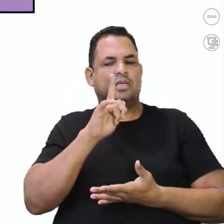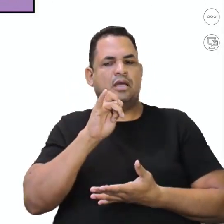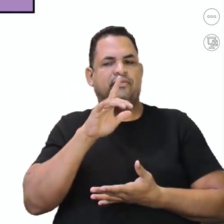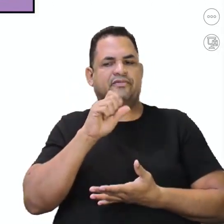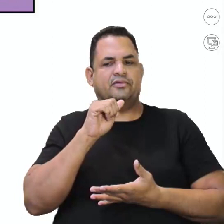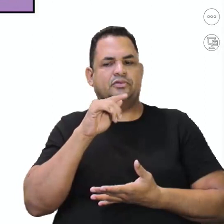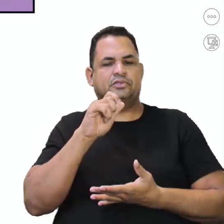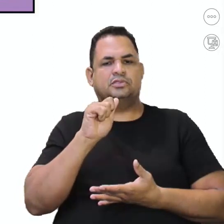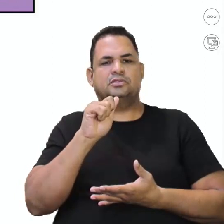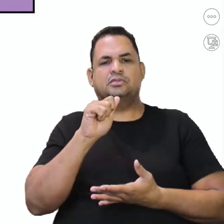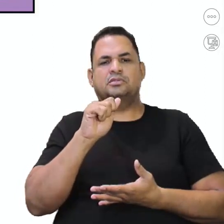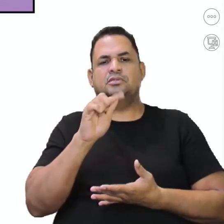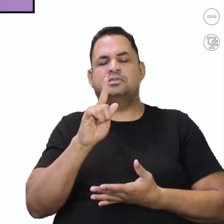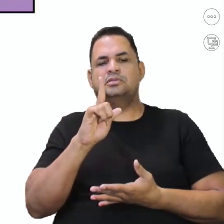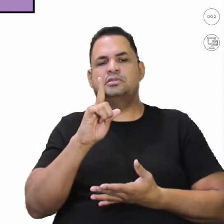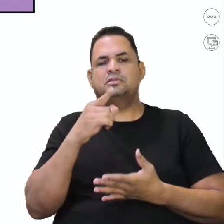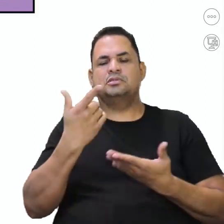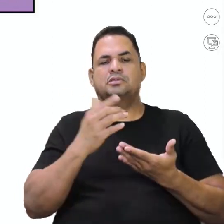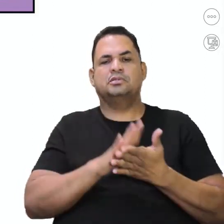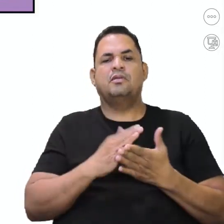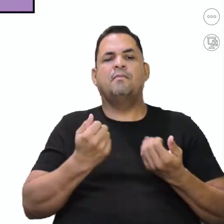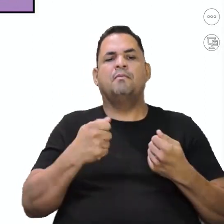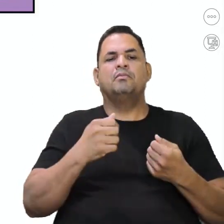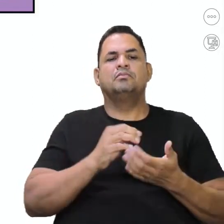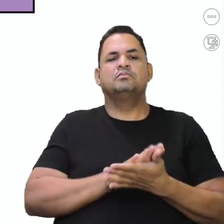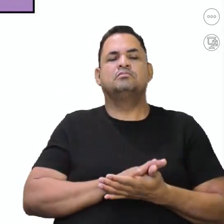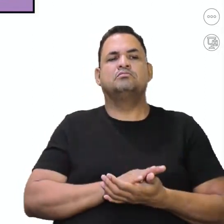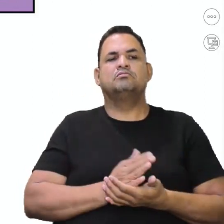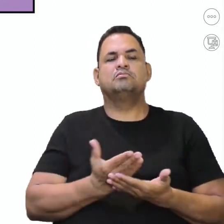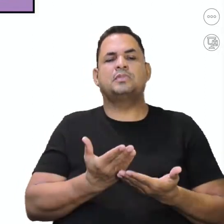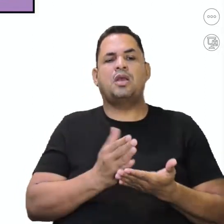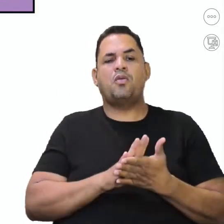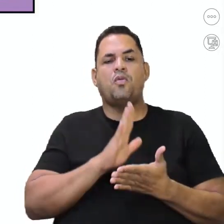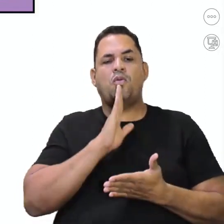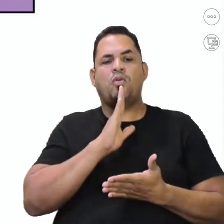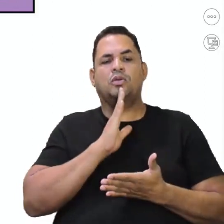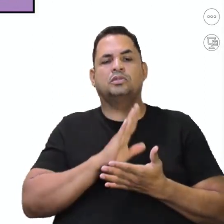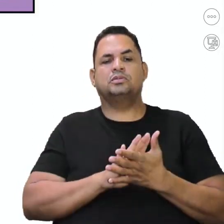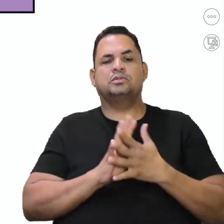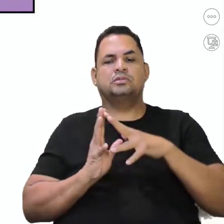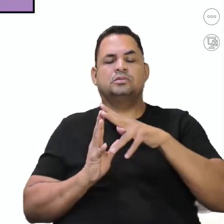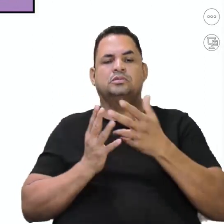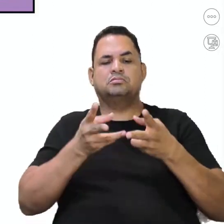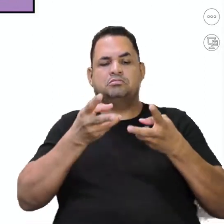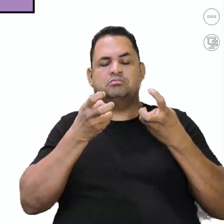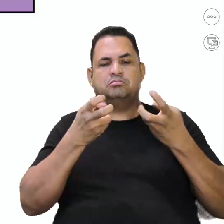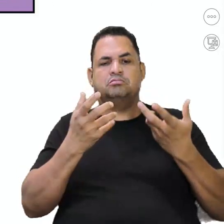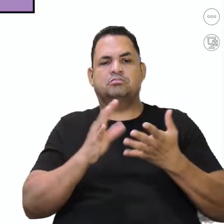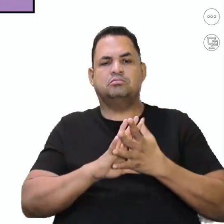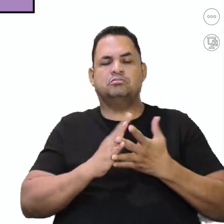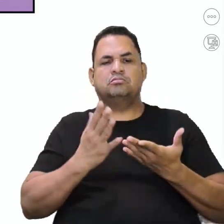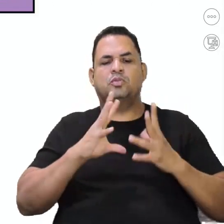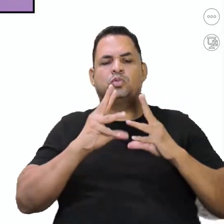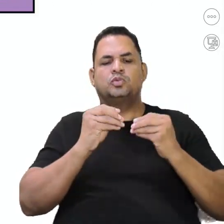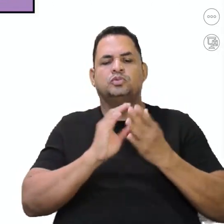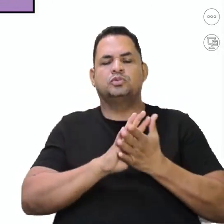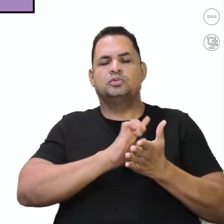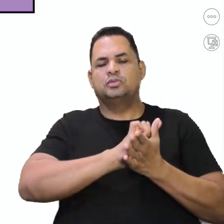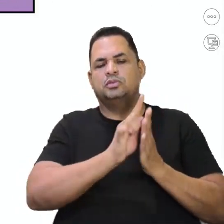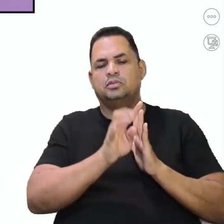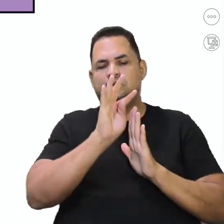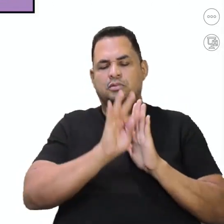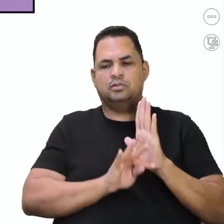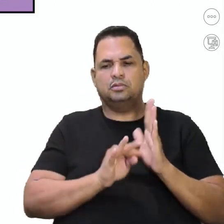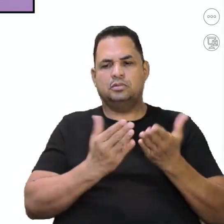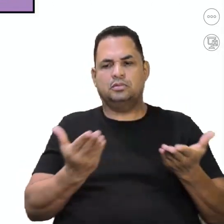exemplo. E aqui é interessante que você também possa colocar o seu conhecimento de mundo. Aliás, em todos os tipos de gêneros